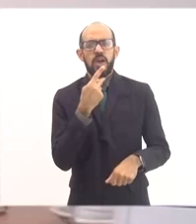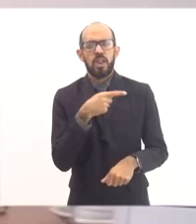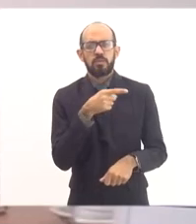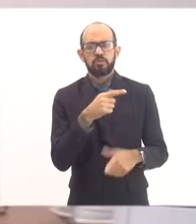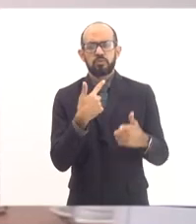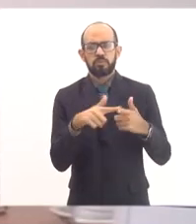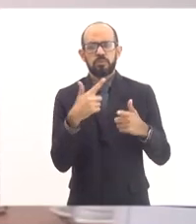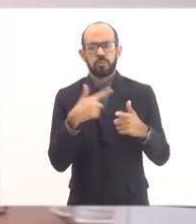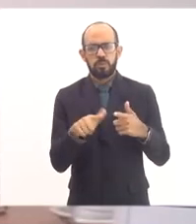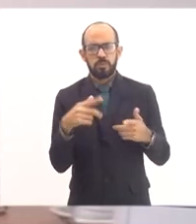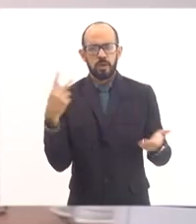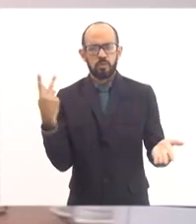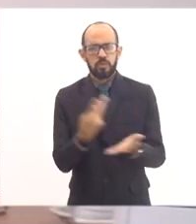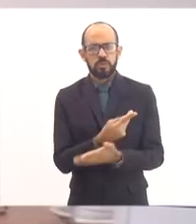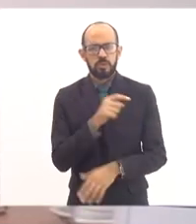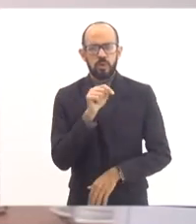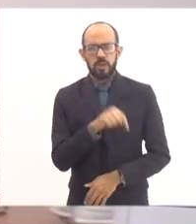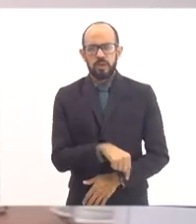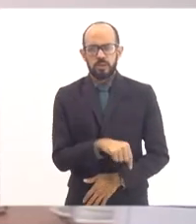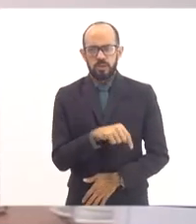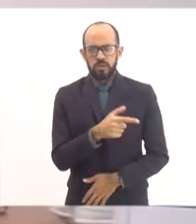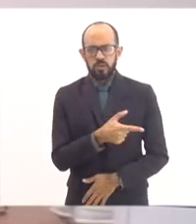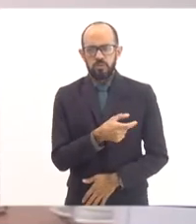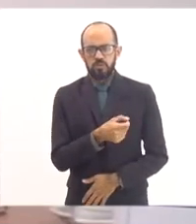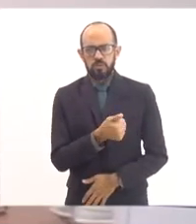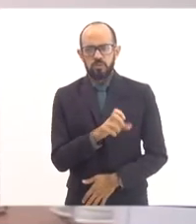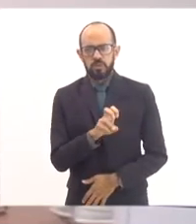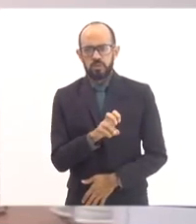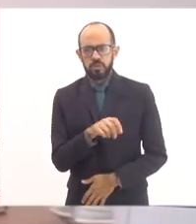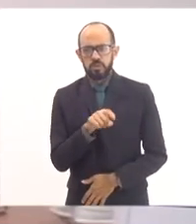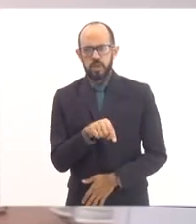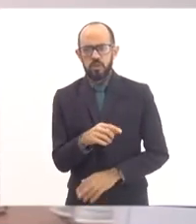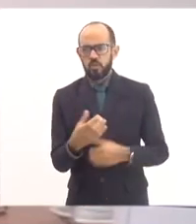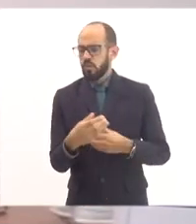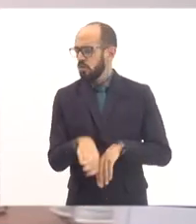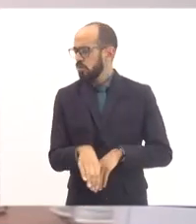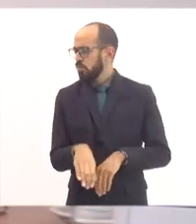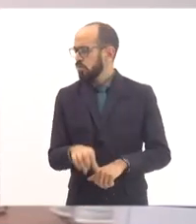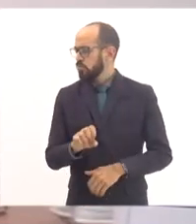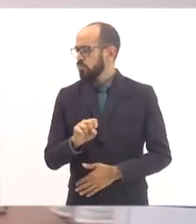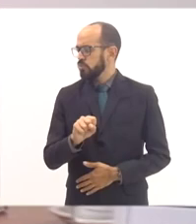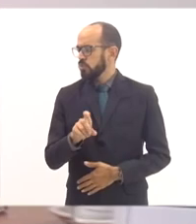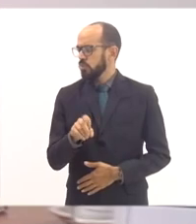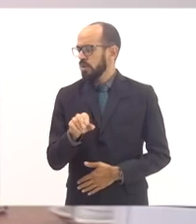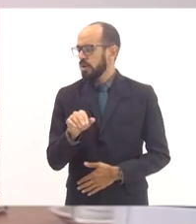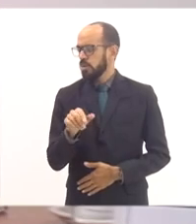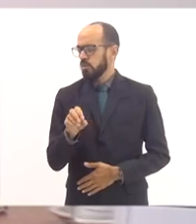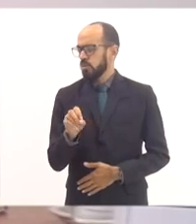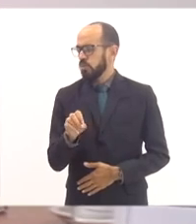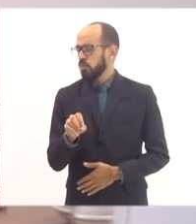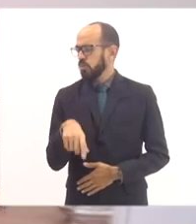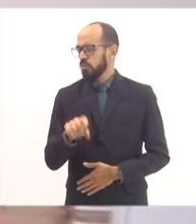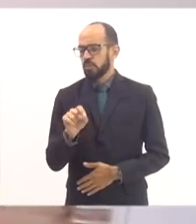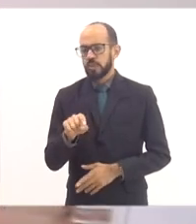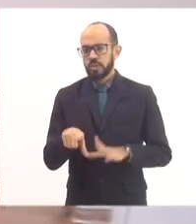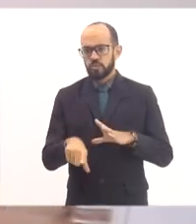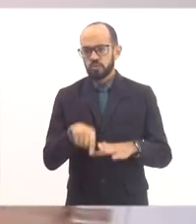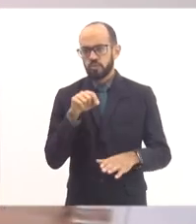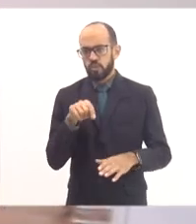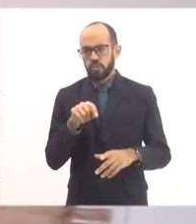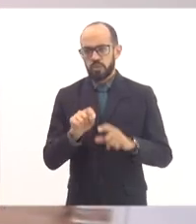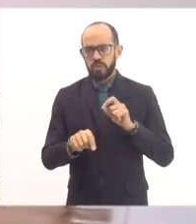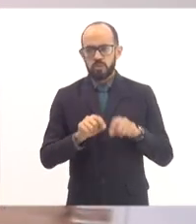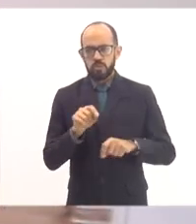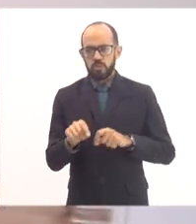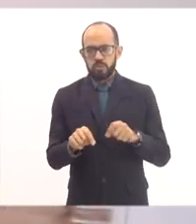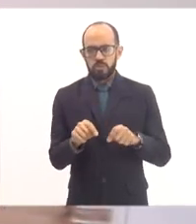problema que aconteceu aqui em 2015, que era o concurso de soldado da Polícia Militar, que a escolha